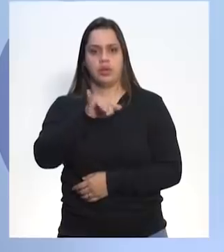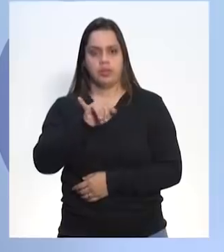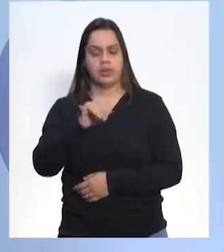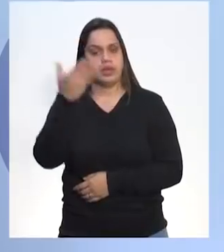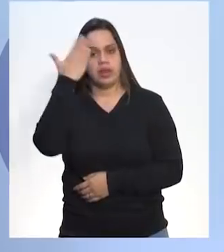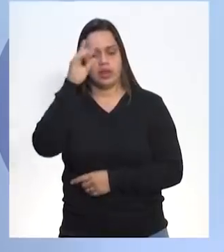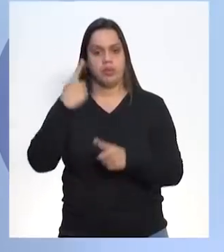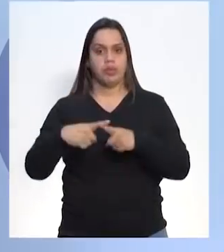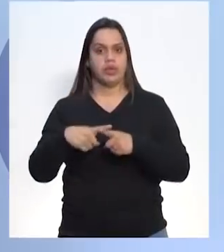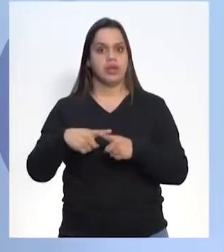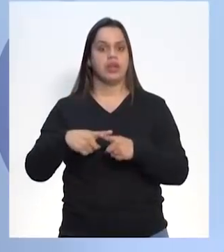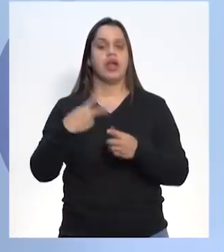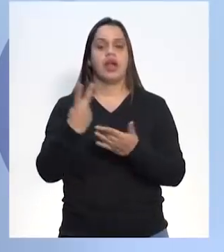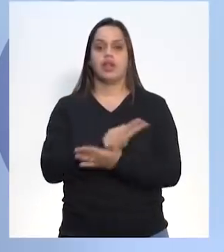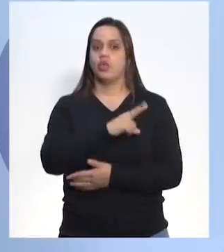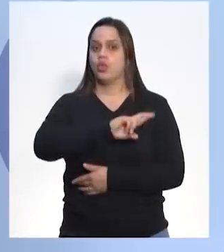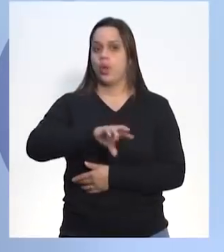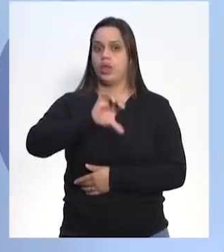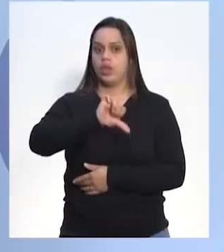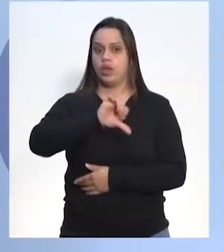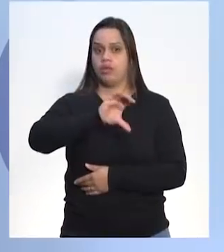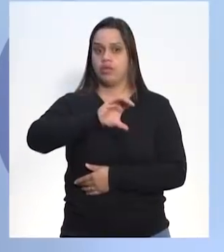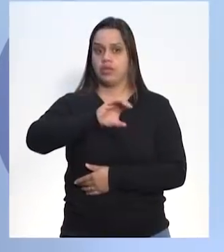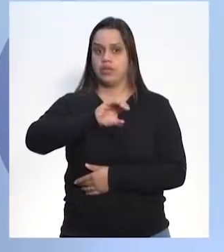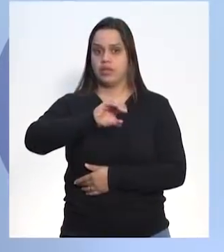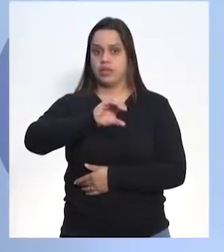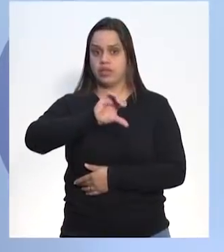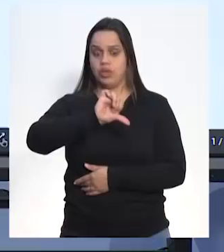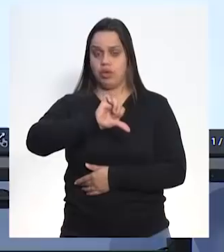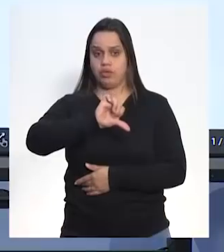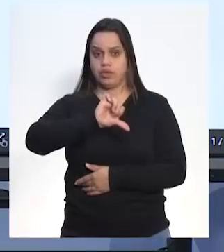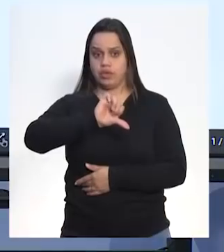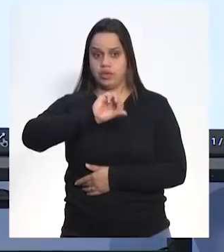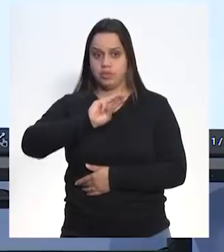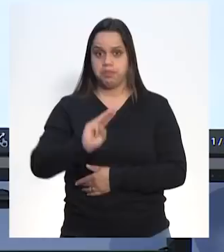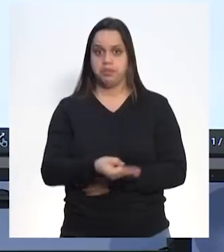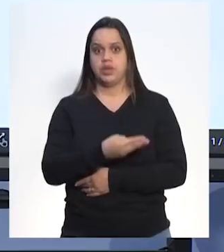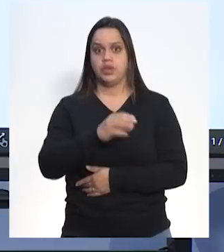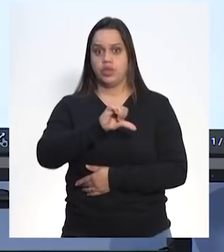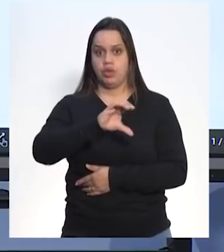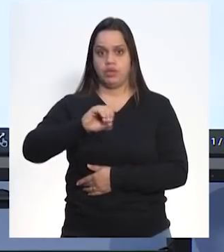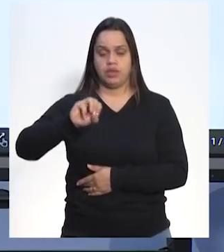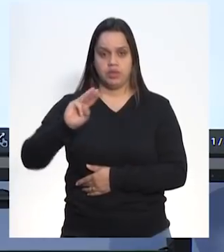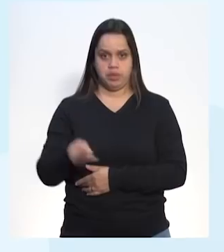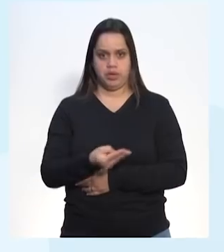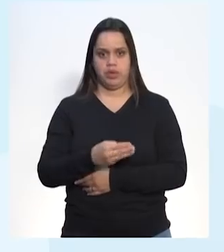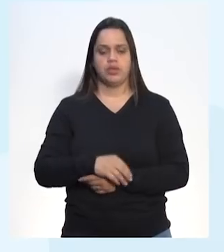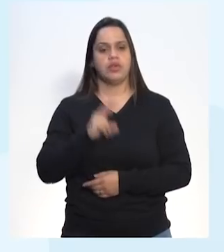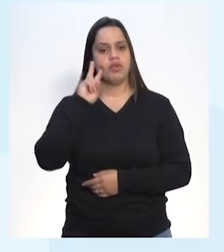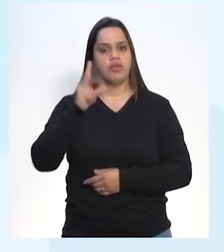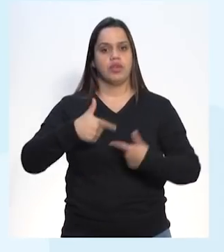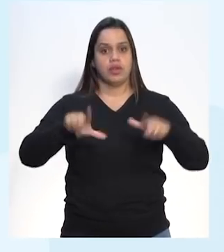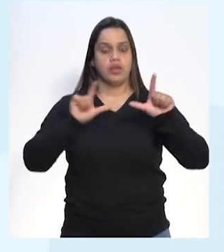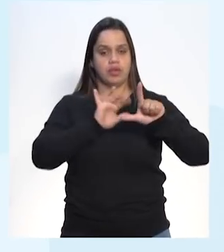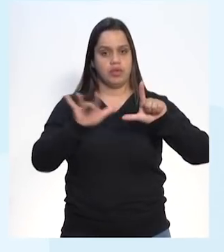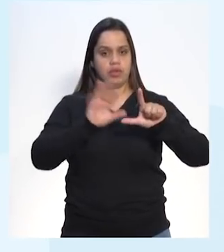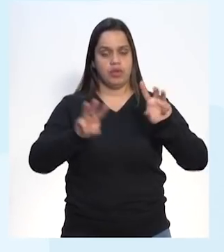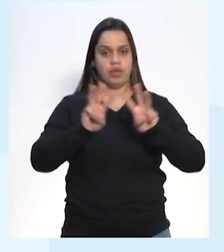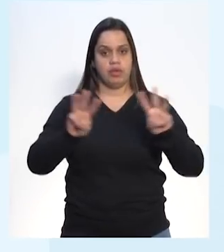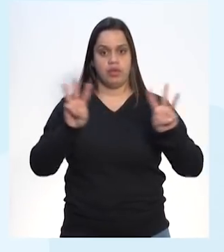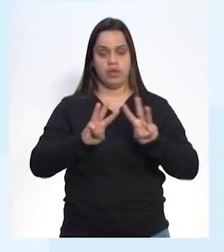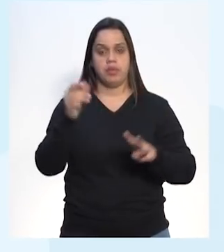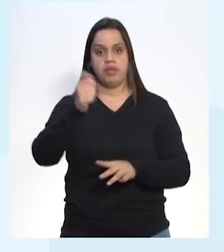errado, que não são 900 milhões, e sim só 9 milhões. Isso, 9 milhões na unidade, beleza? Pode pôr na tela para eles, diretor,